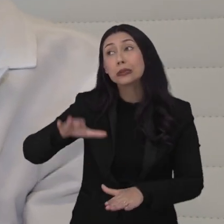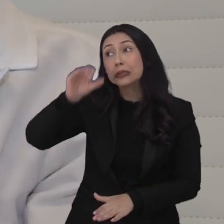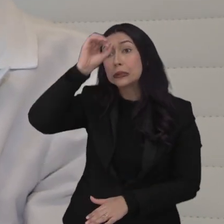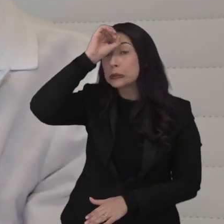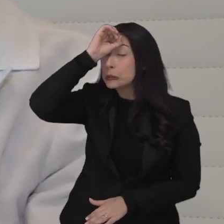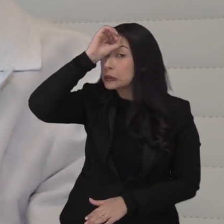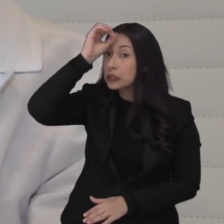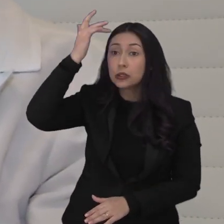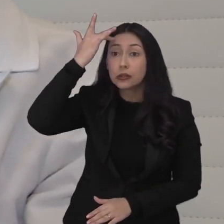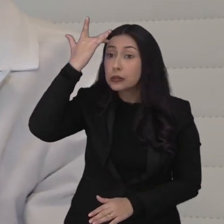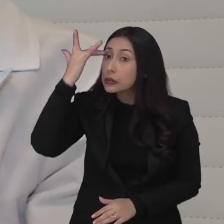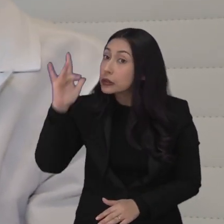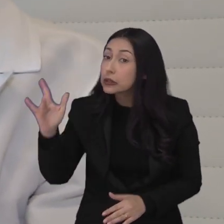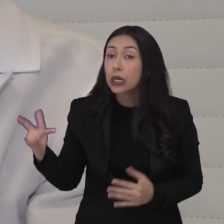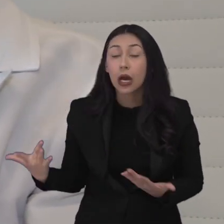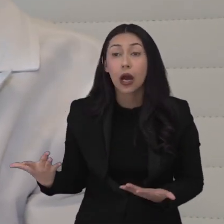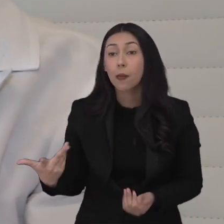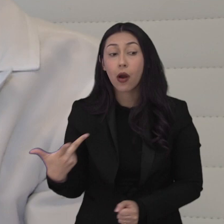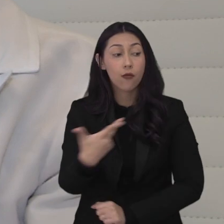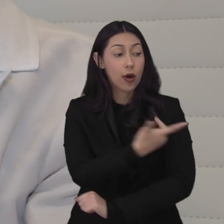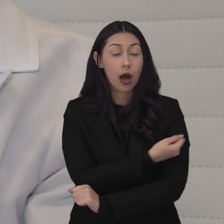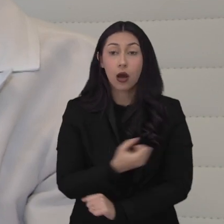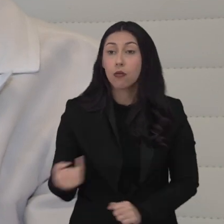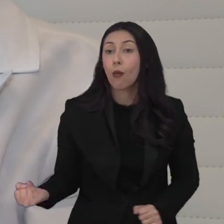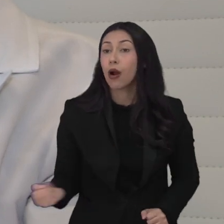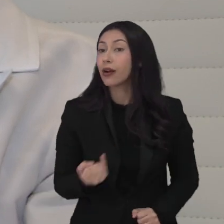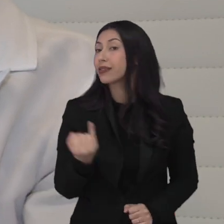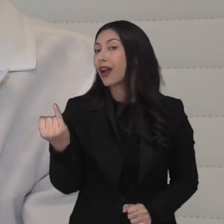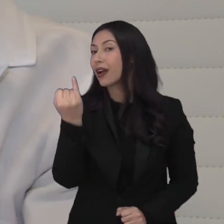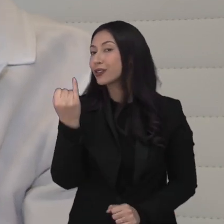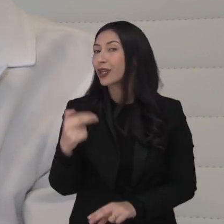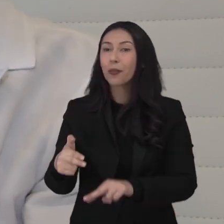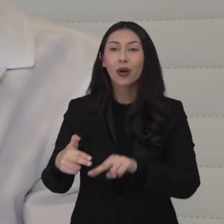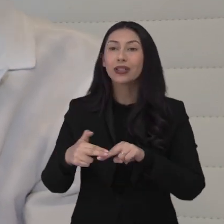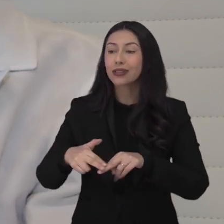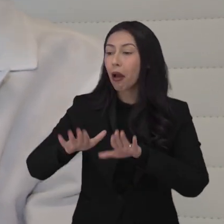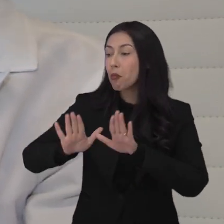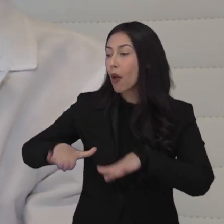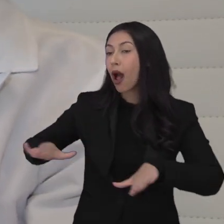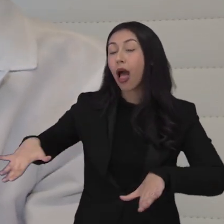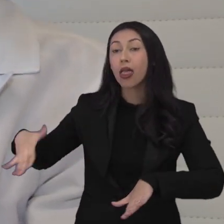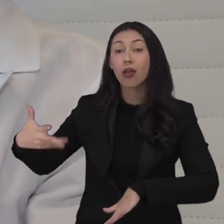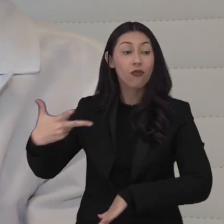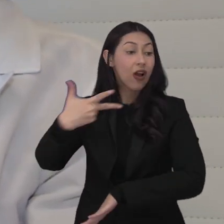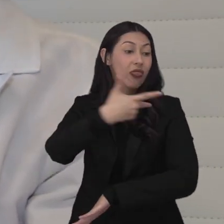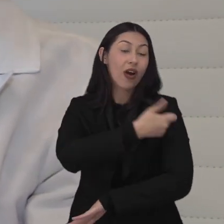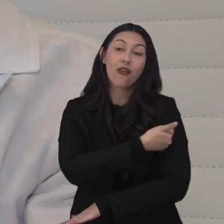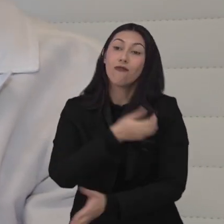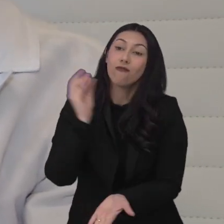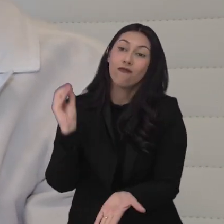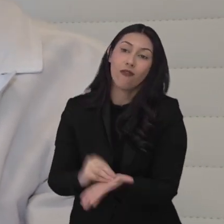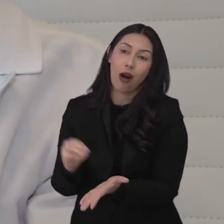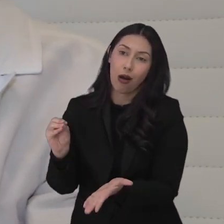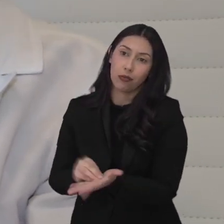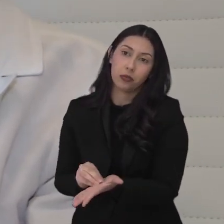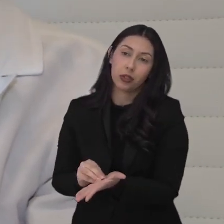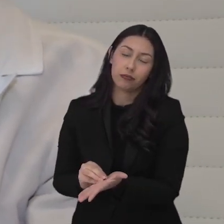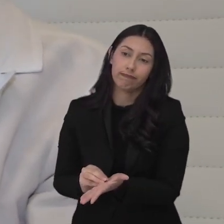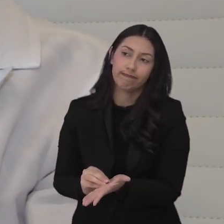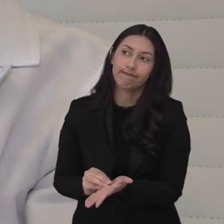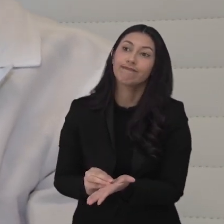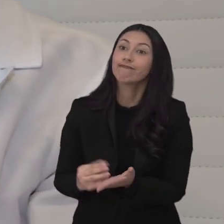conhecimento inclusive da importância da vacinação deixe de vacinar suas crianças suas crianças e seus